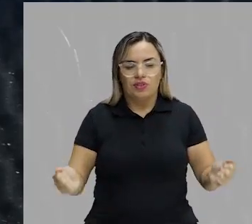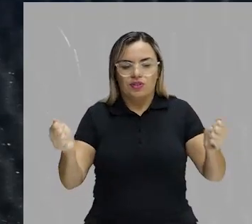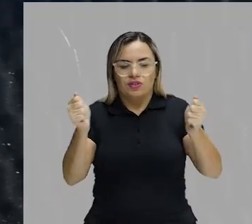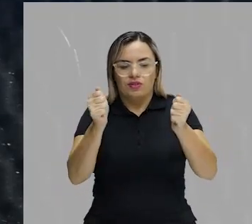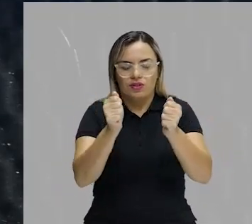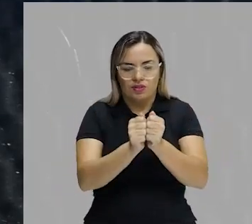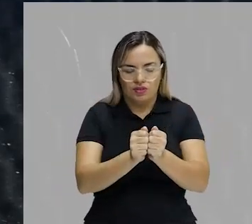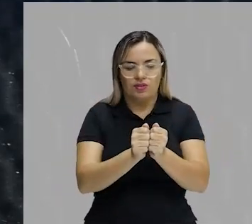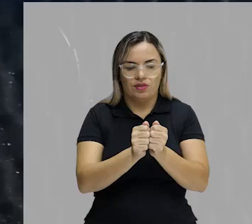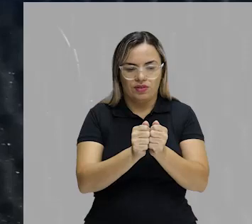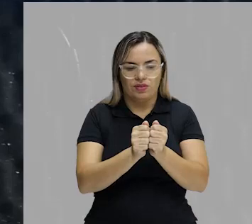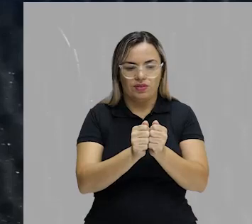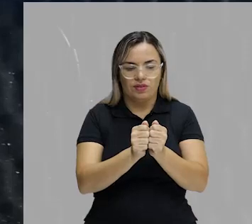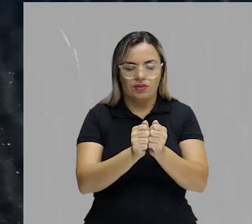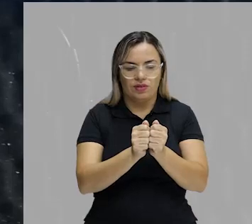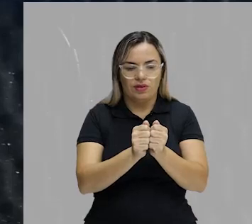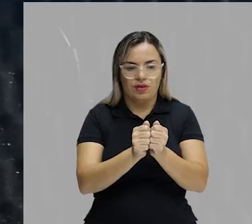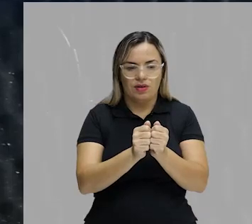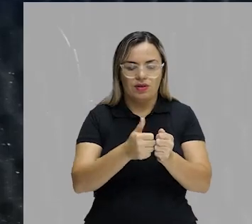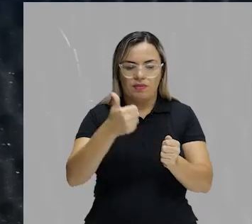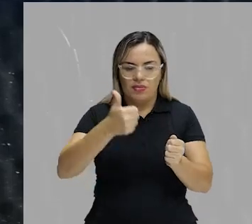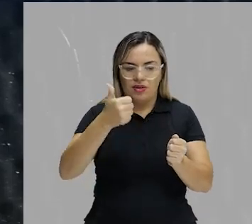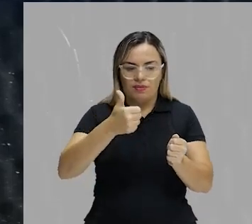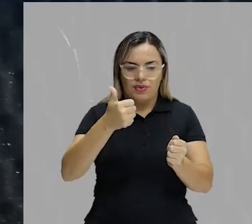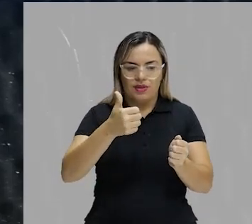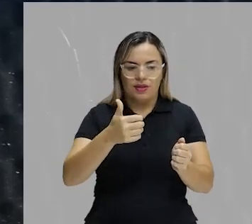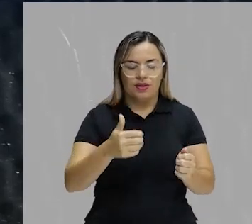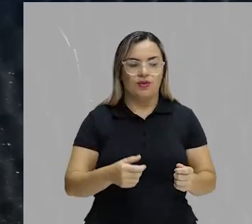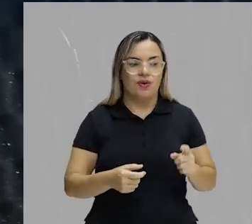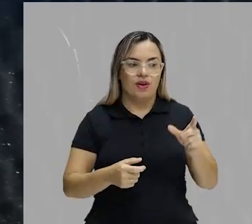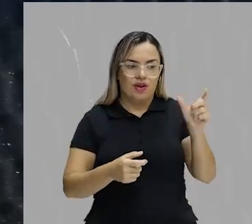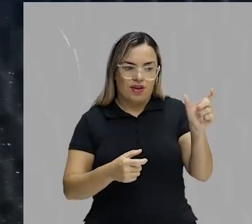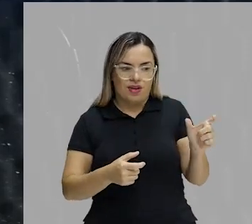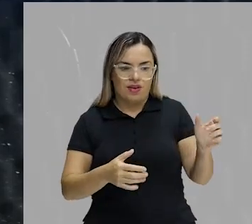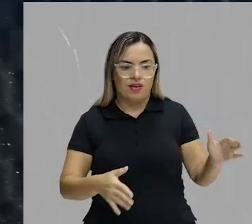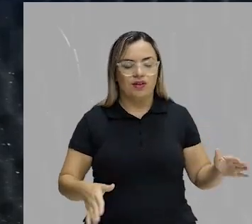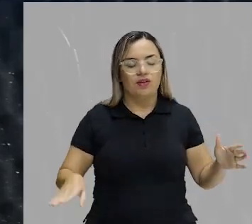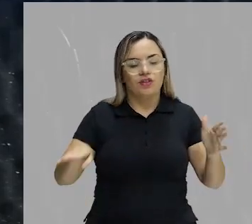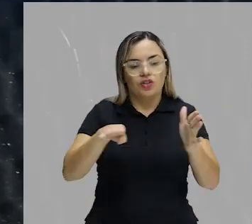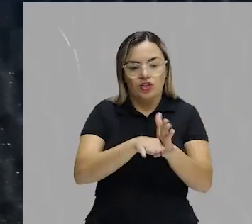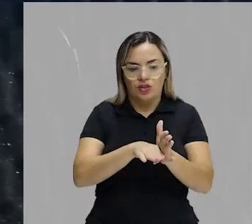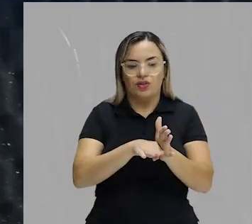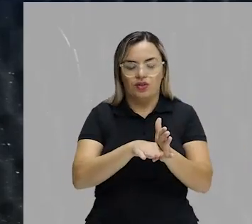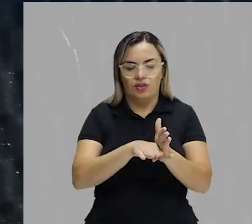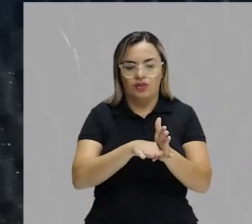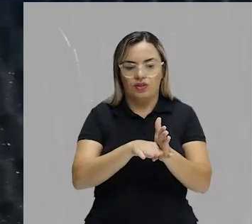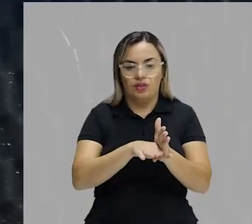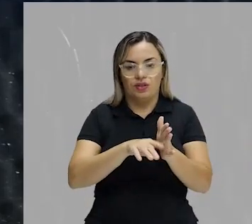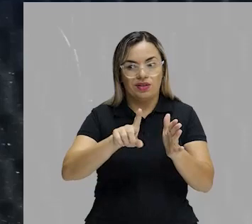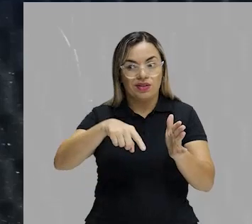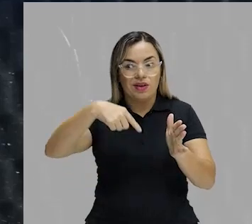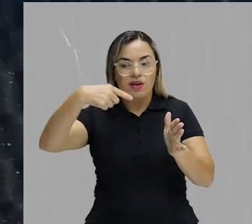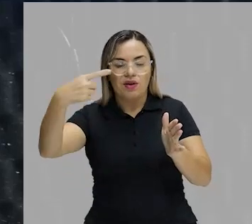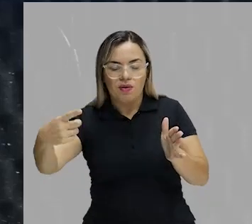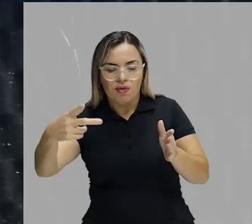adiciono. Primeiro ele chega, depois ele fala. Então, a relação entre essas orações é de adição.